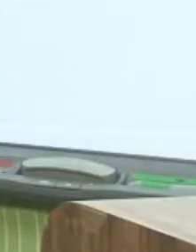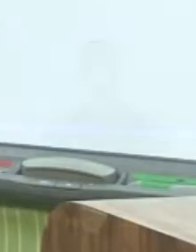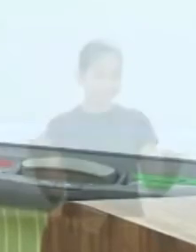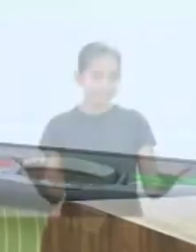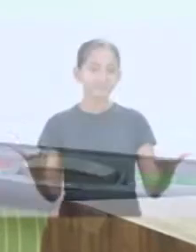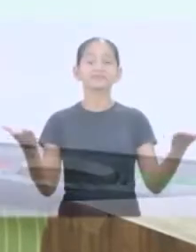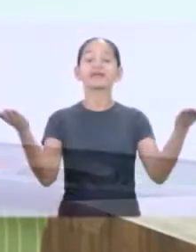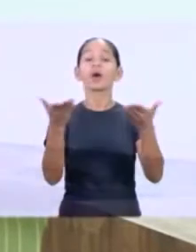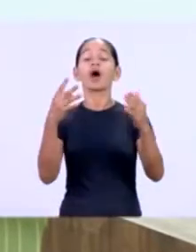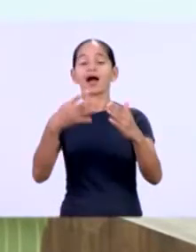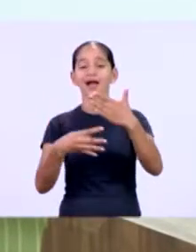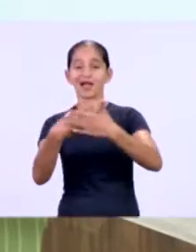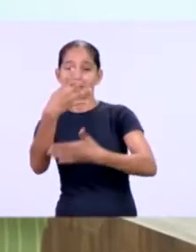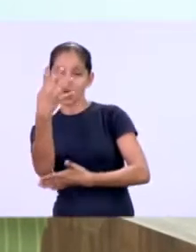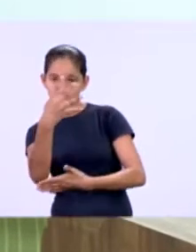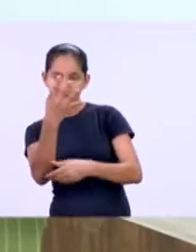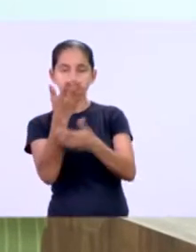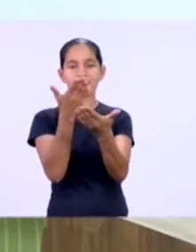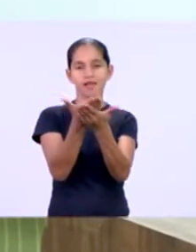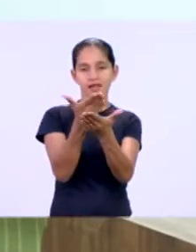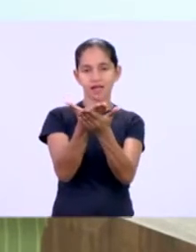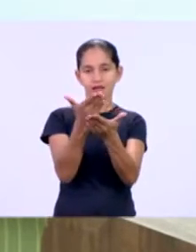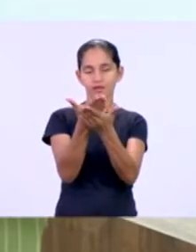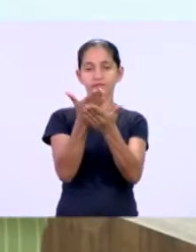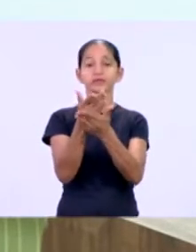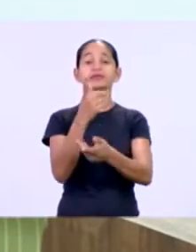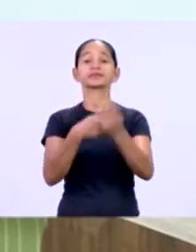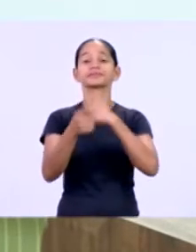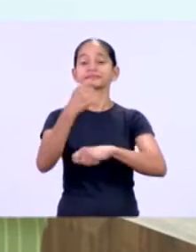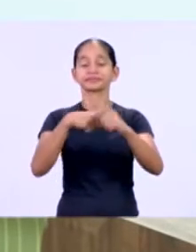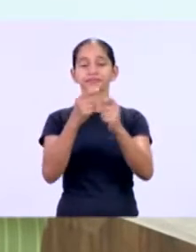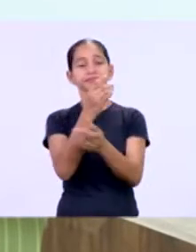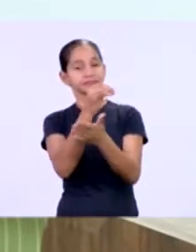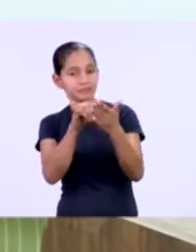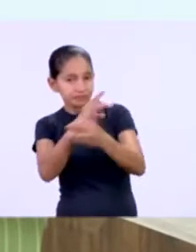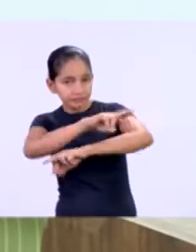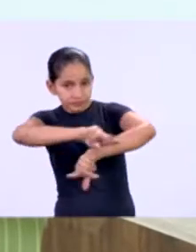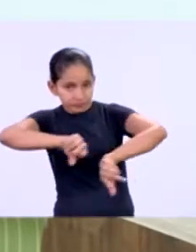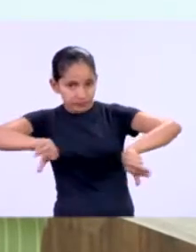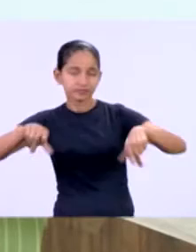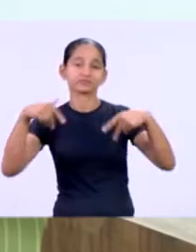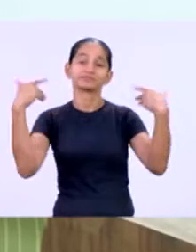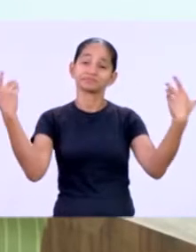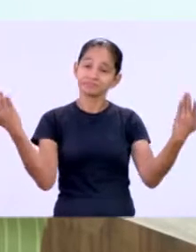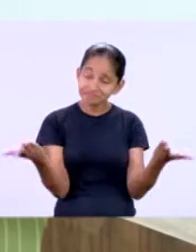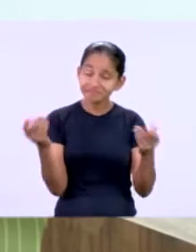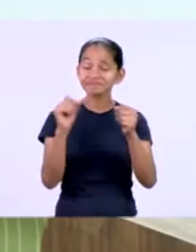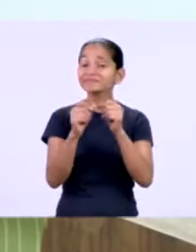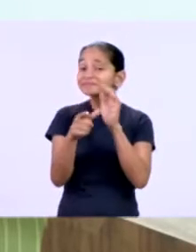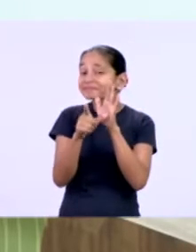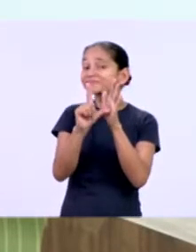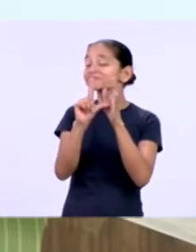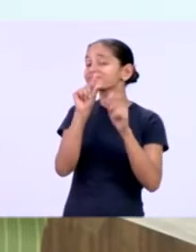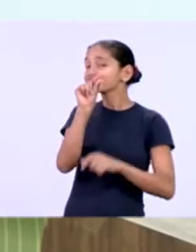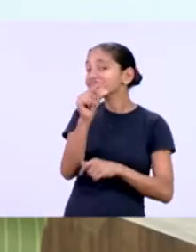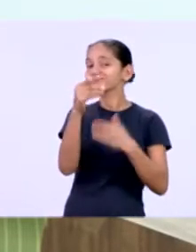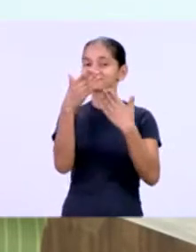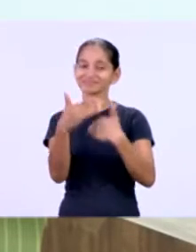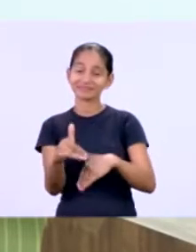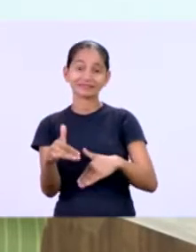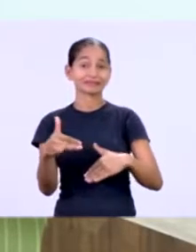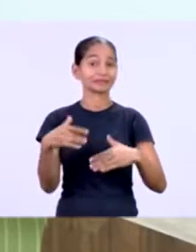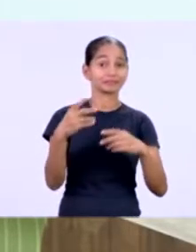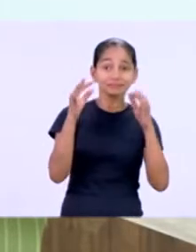Então, nossa quarta aula de gestão tributária é a aula que antecede a nossa avaliação. Todo mundo aí